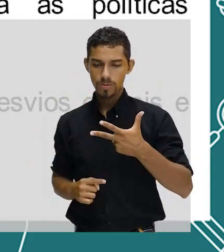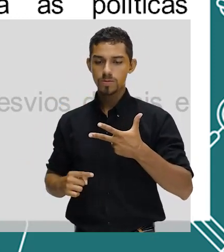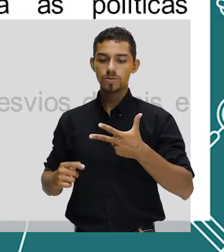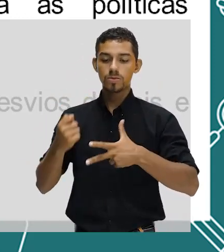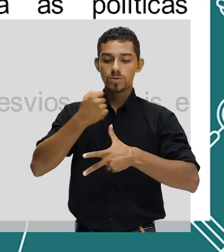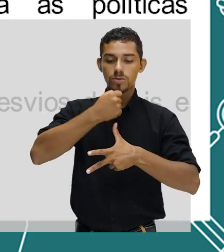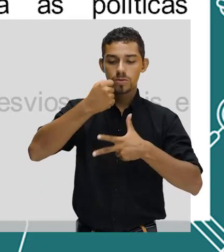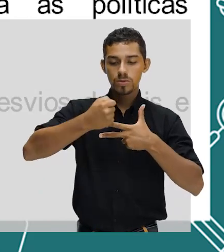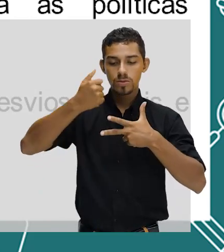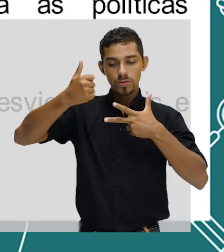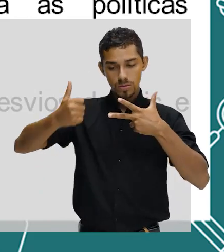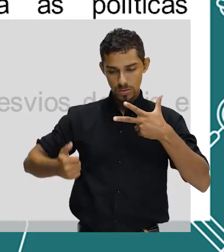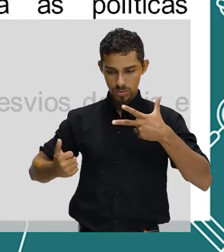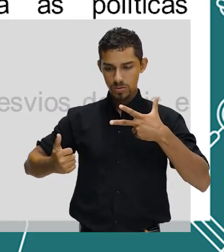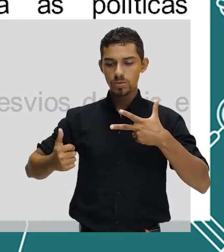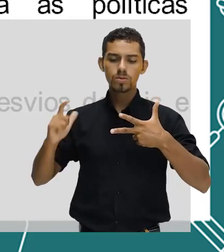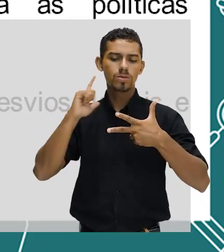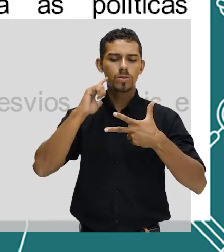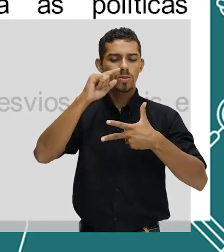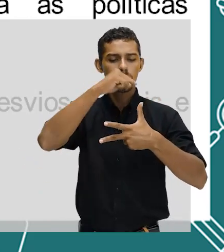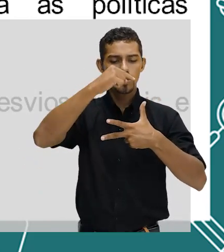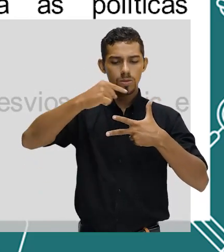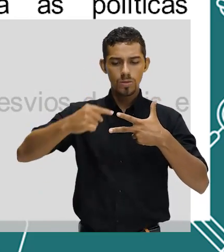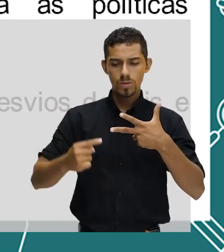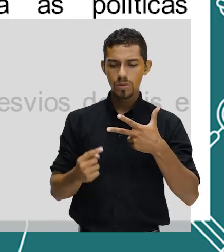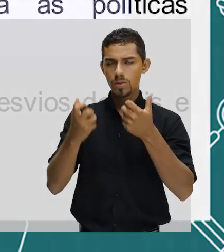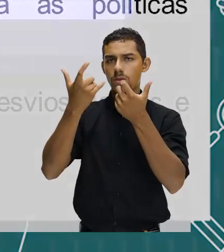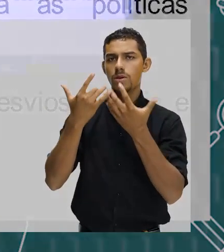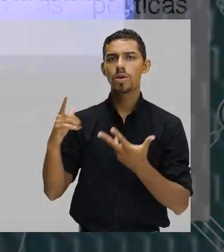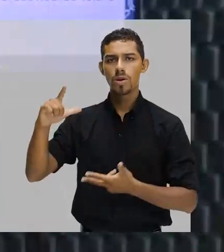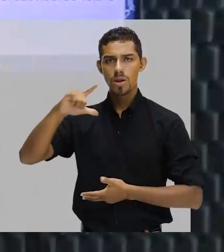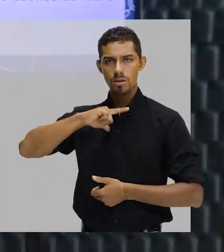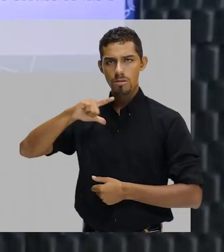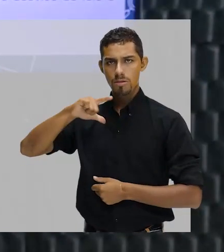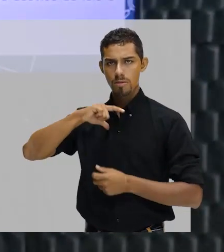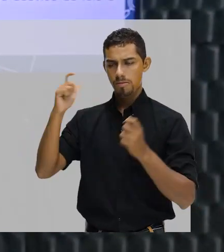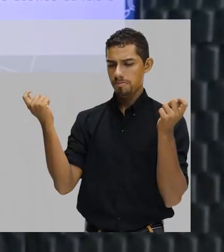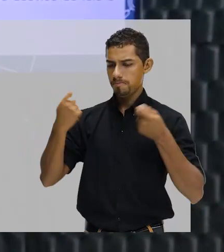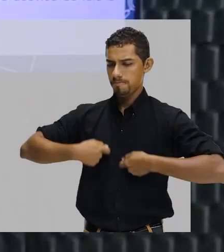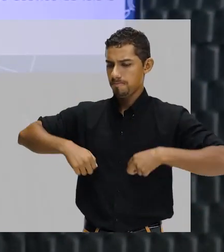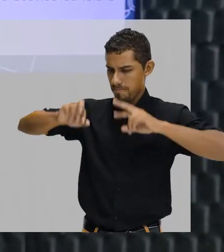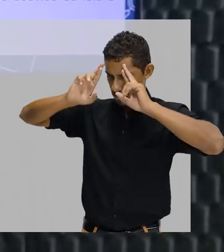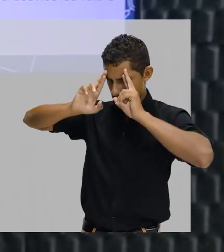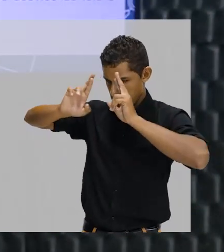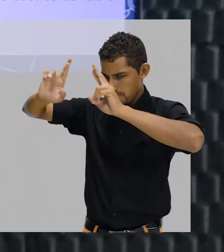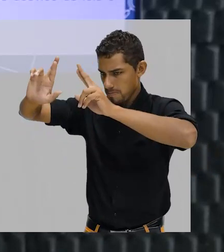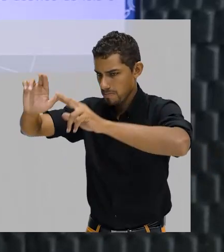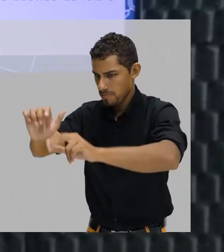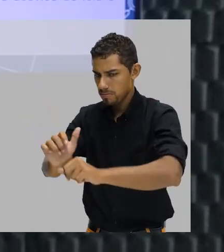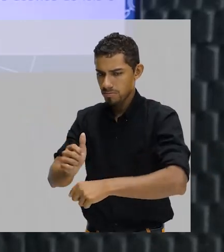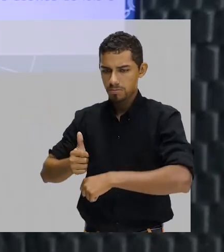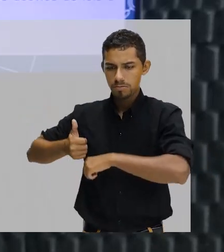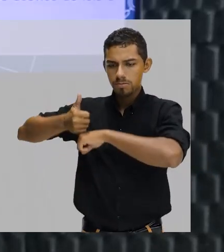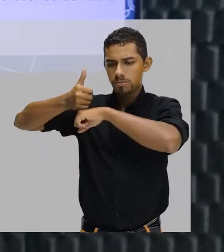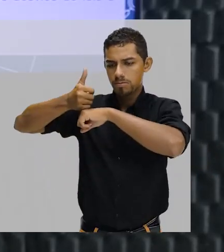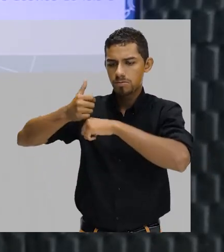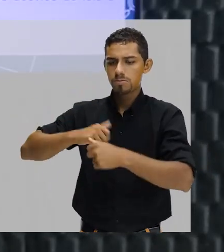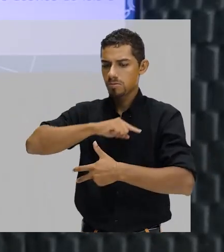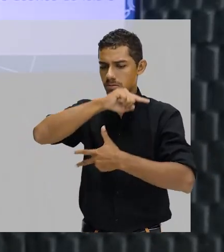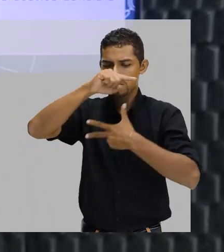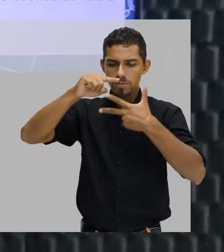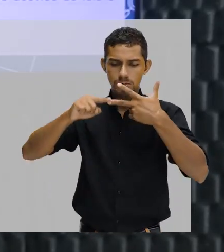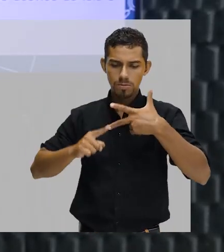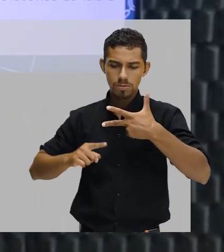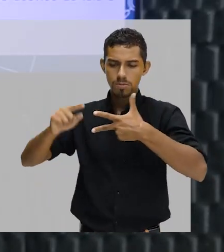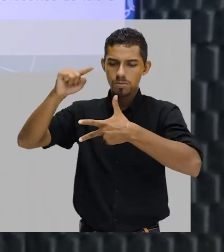que isso significa dizer? Que cada poder tem a sua competência, mas ele precisa respeitar a competência do outro. Quem são os três poderes?